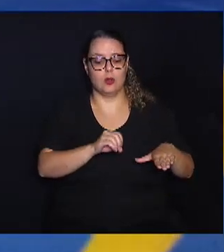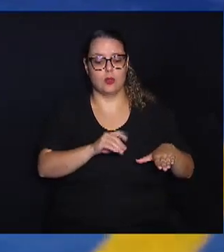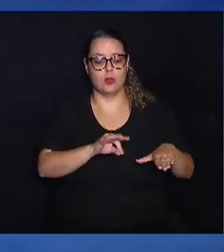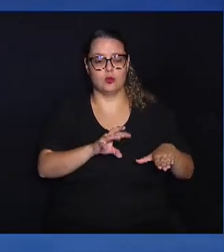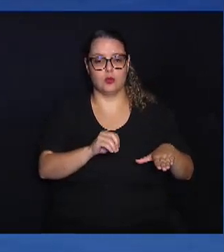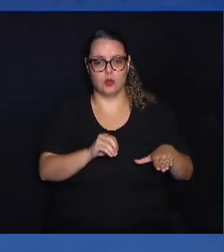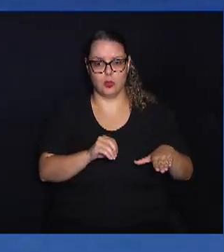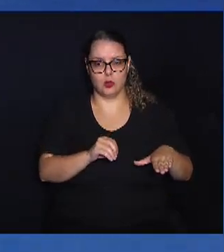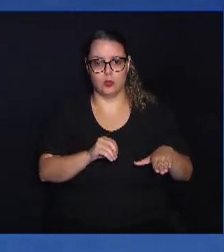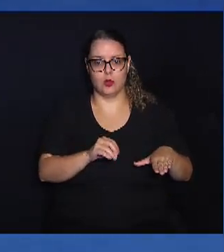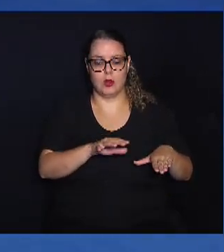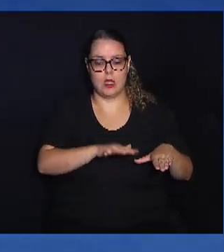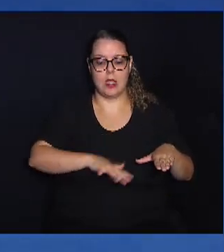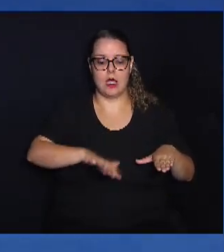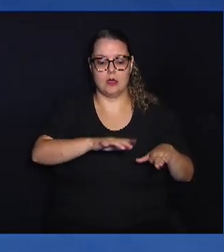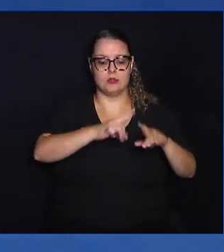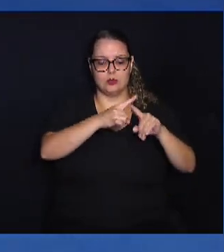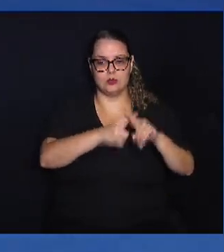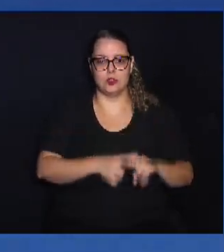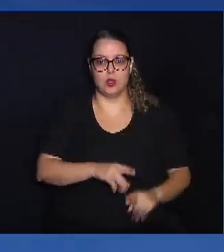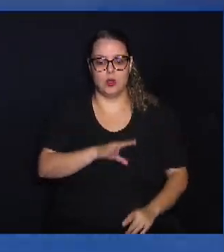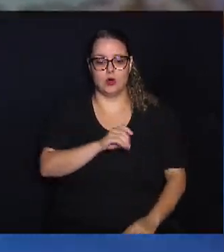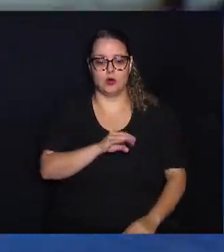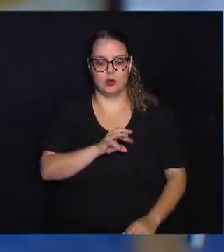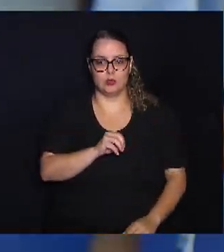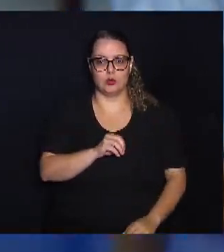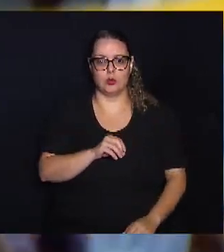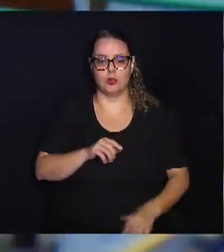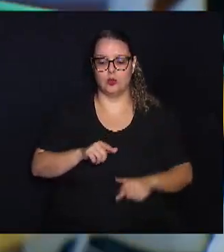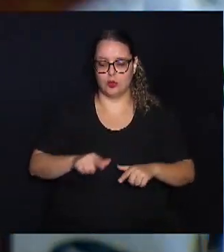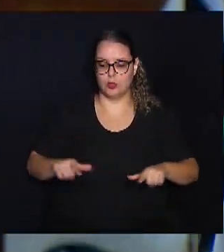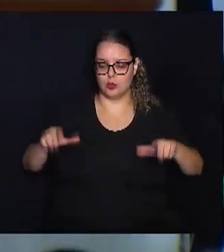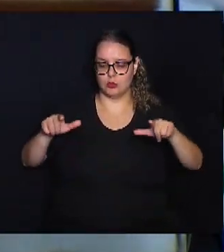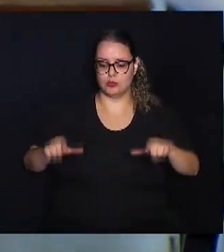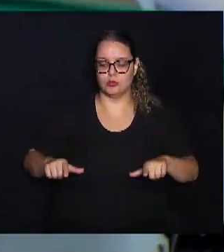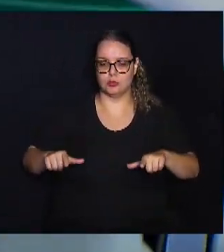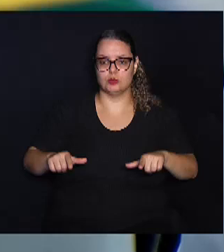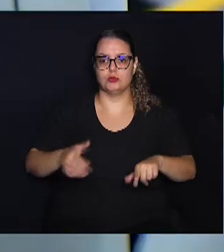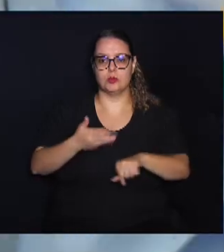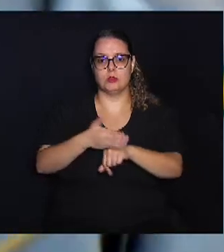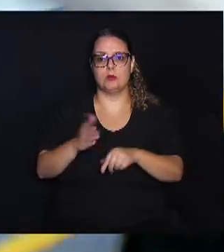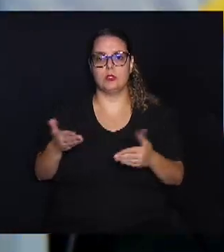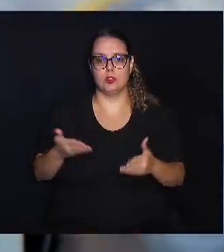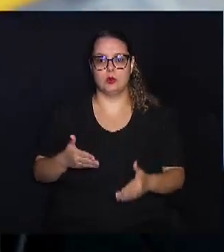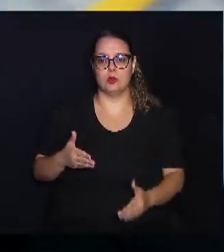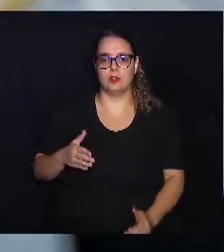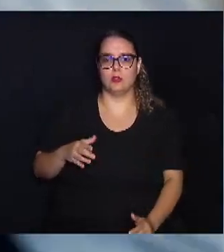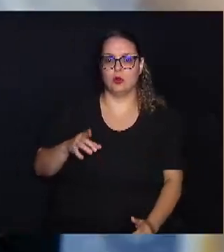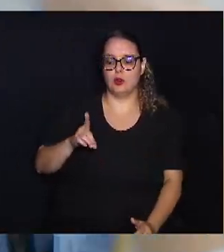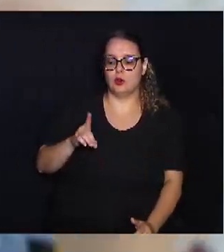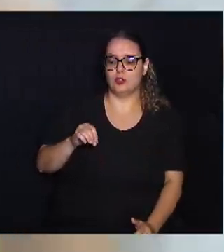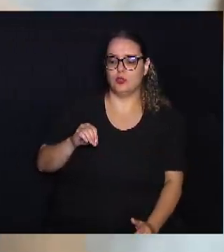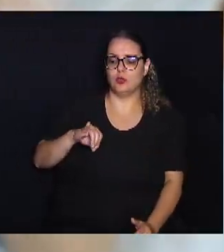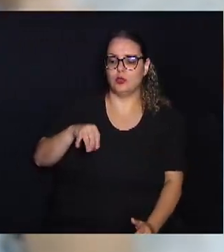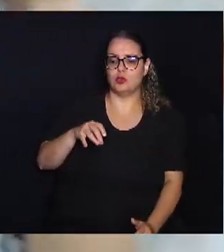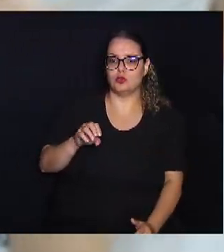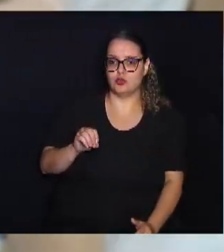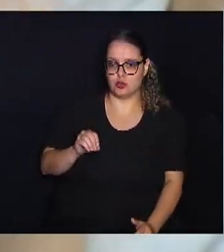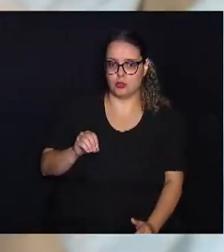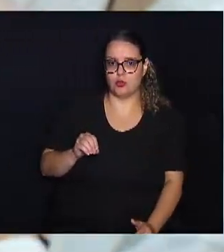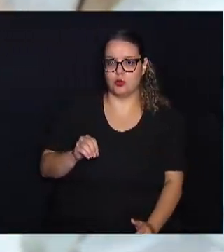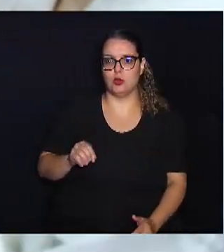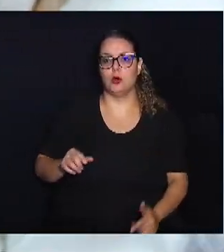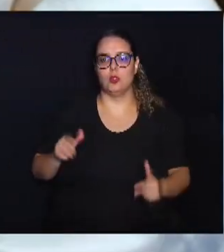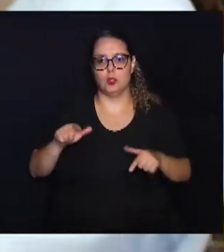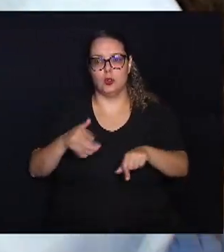Koto é a área de competição. Aqui onde nós estamos treinando hoje, chama-se dojo, local onde